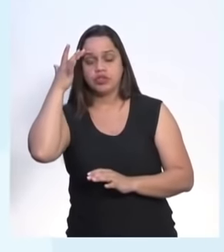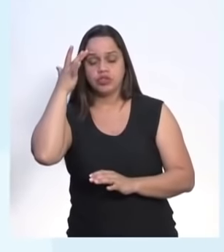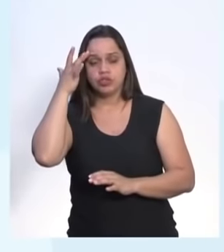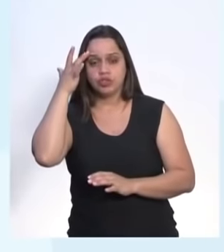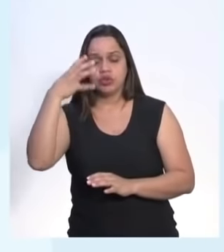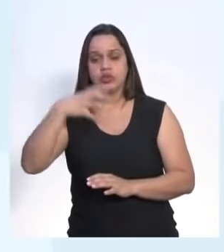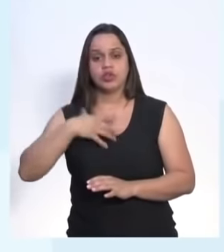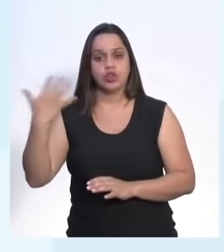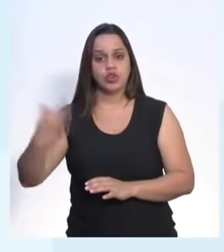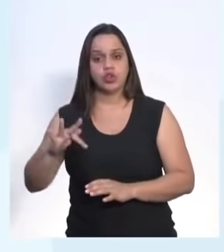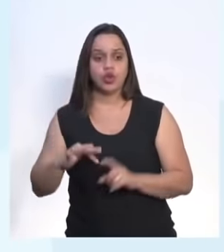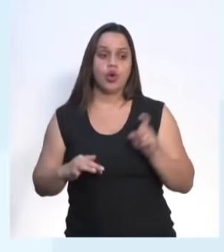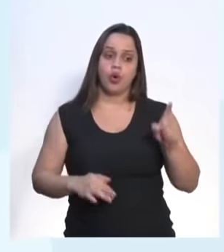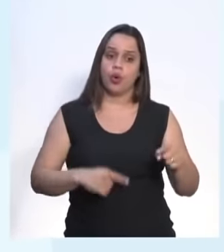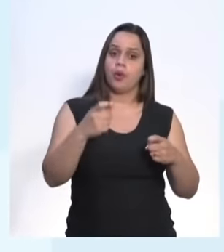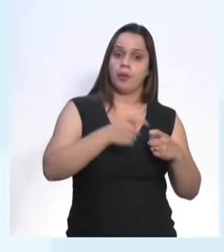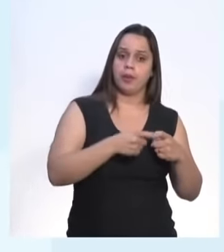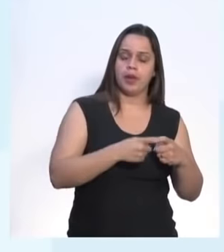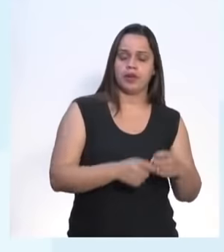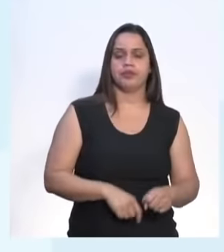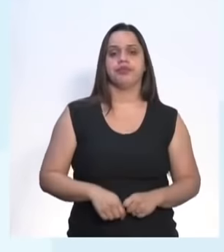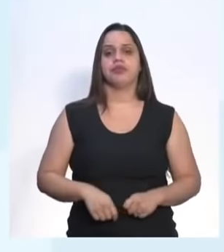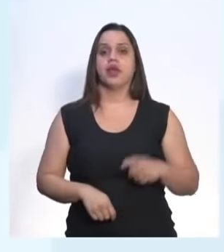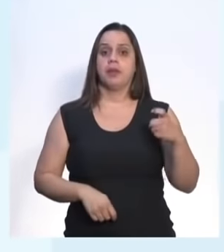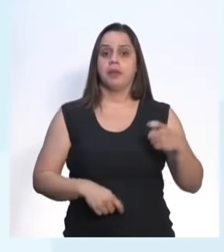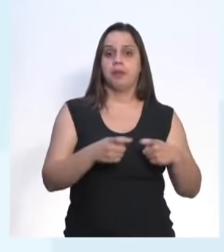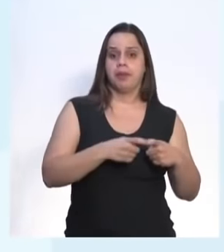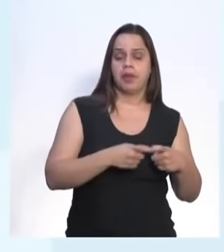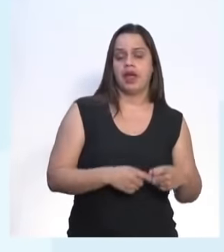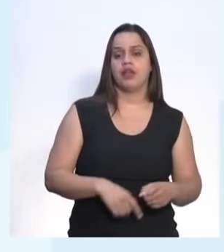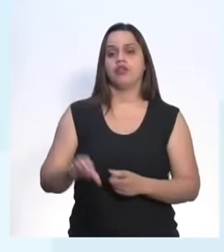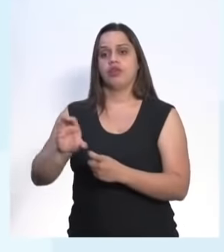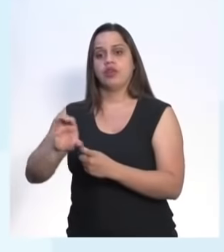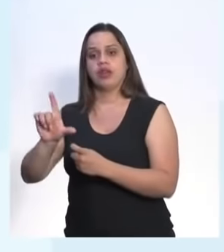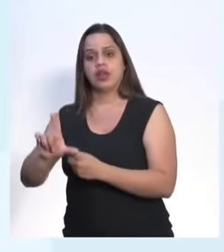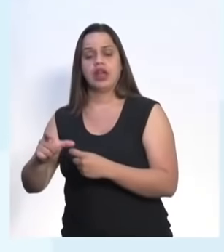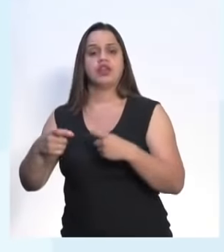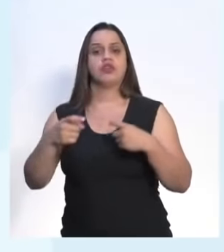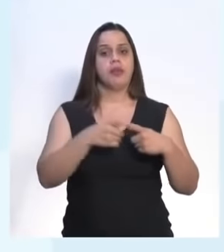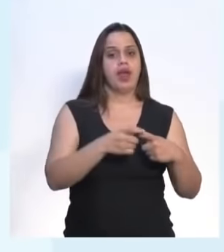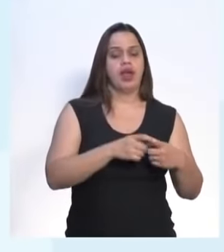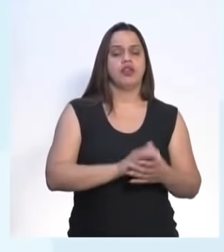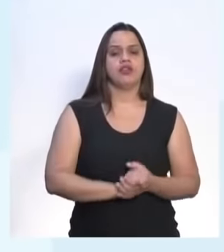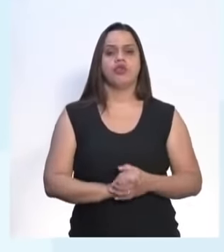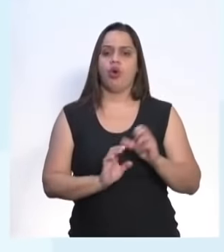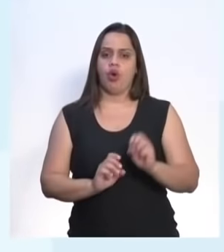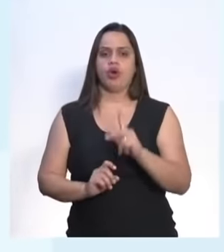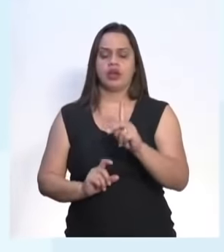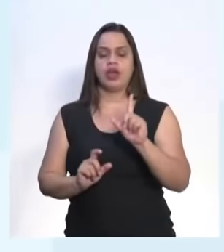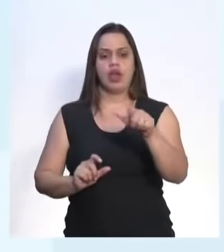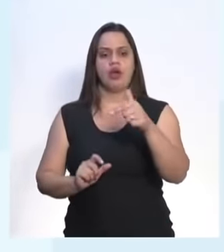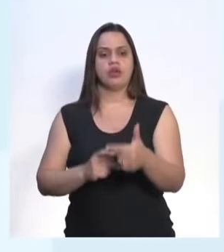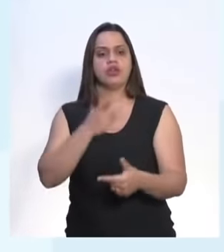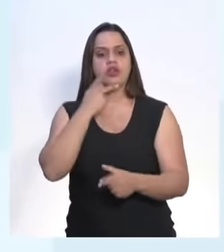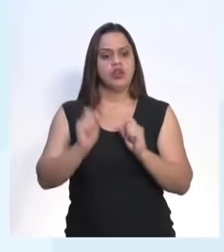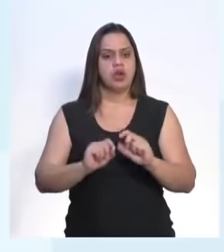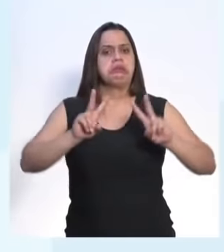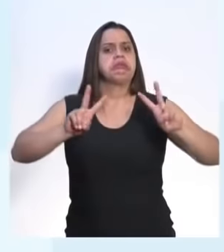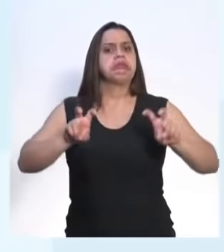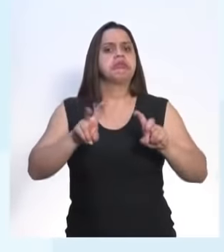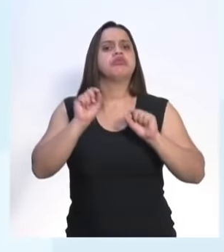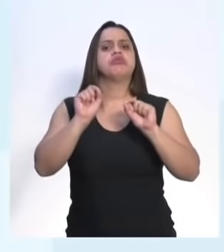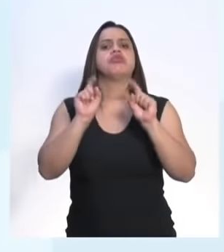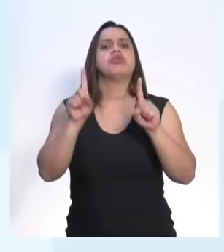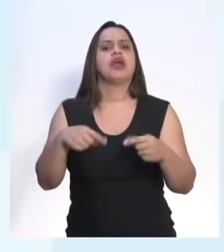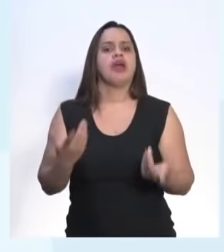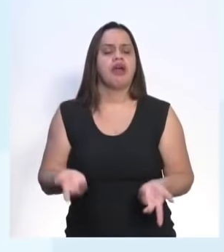médico. Uhum. Médico e seu amigo, um cliente e um médico. Tá. E a outra? Falam sobre o quê? O